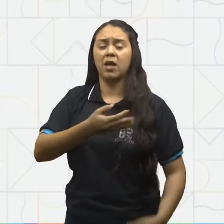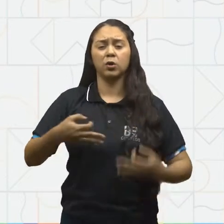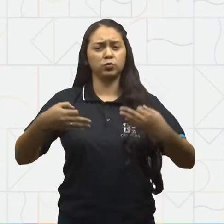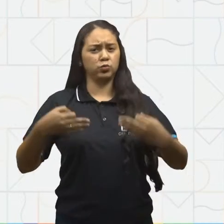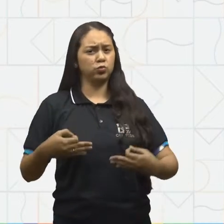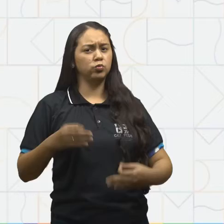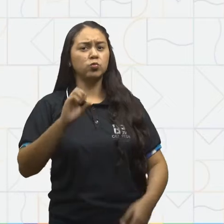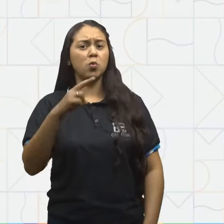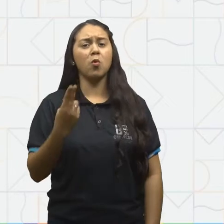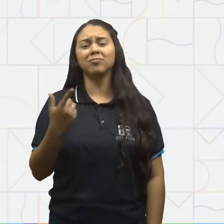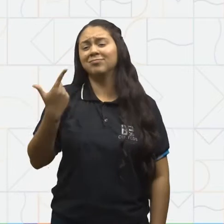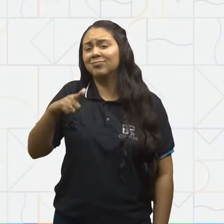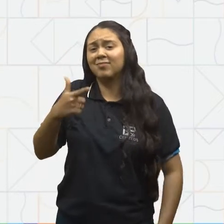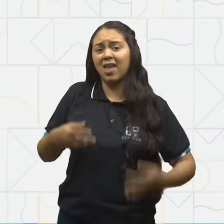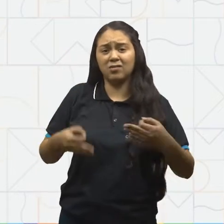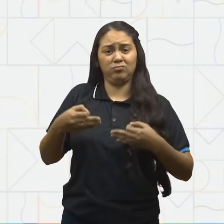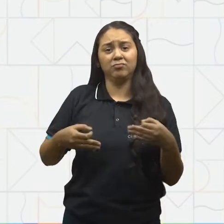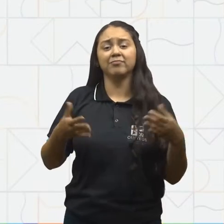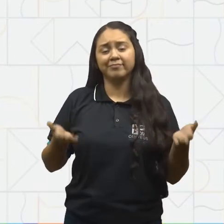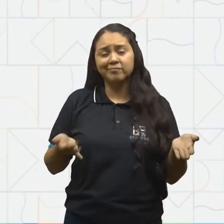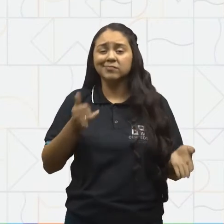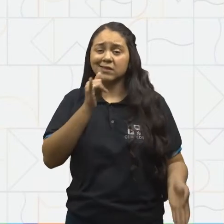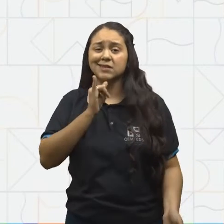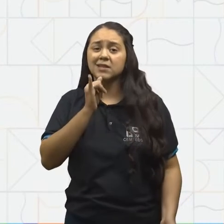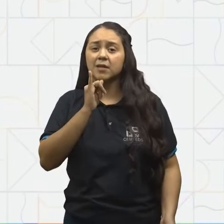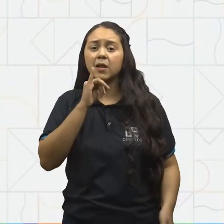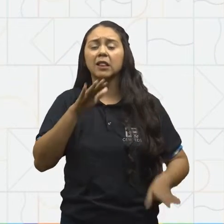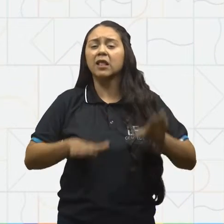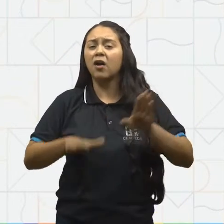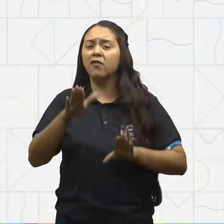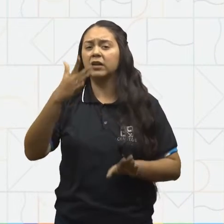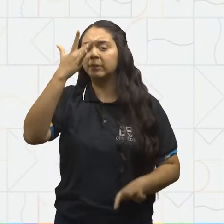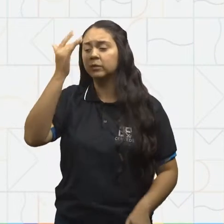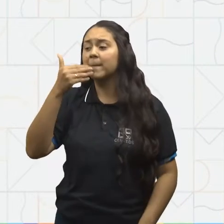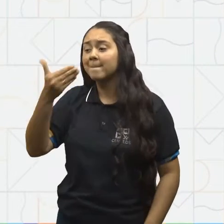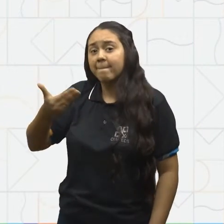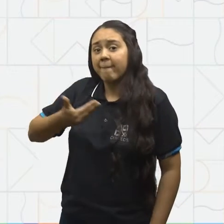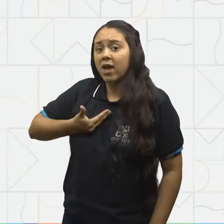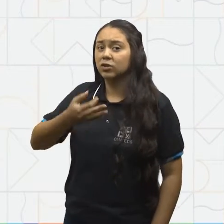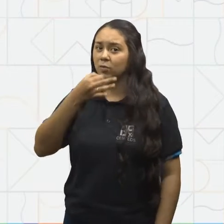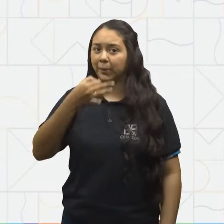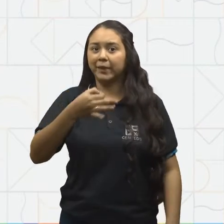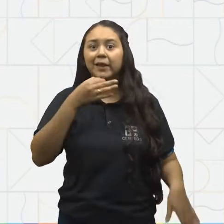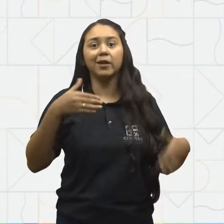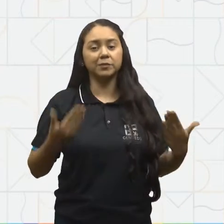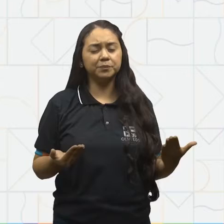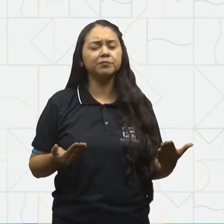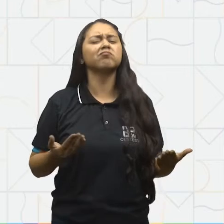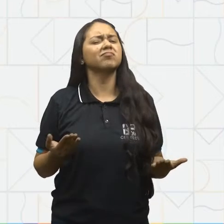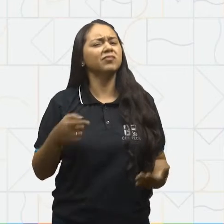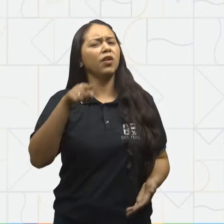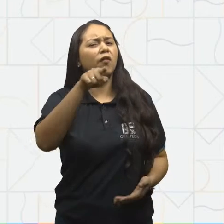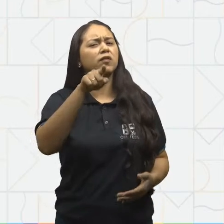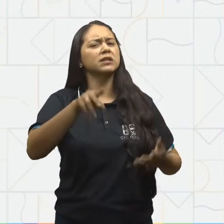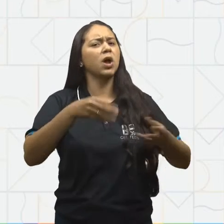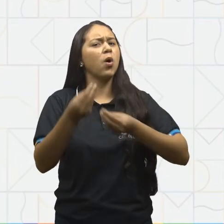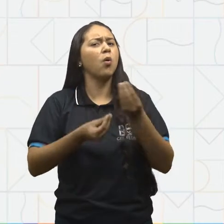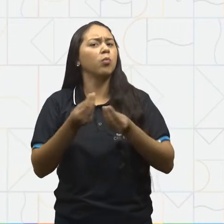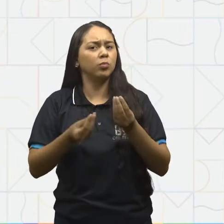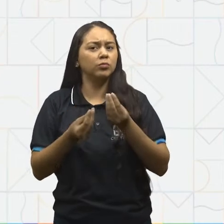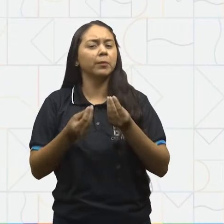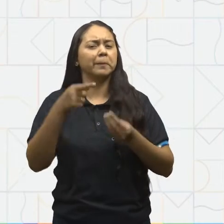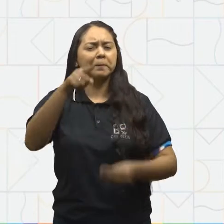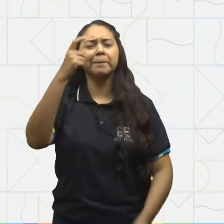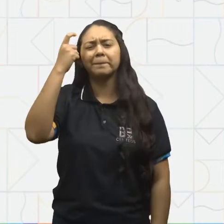é justo ou injusto, por exemplo. Talvez alguém pediu a sua opinião. E aí, como é que você se